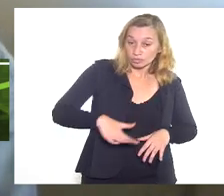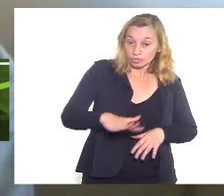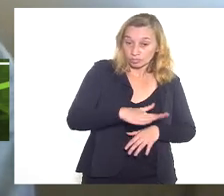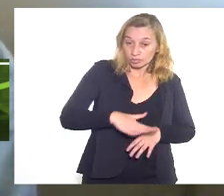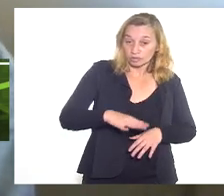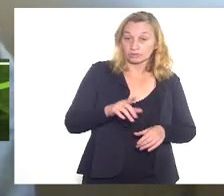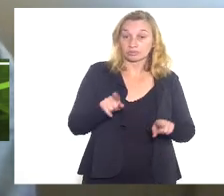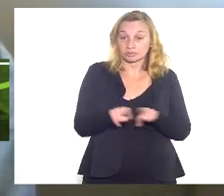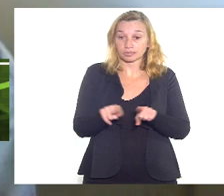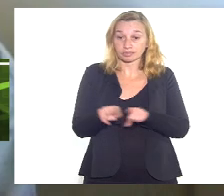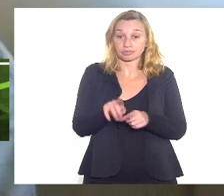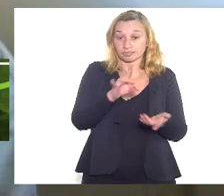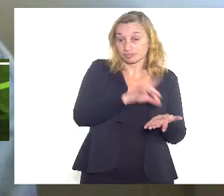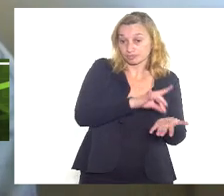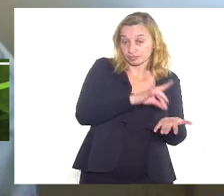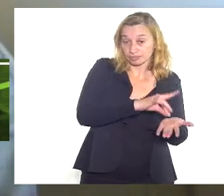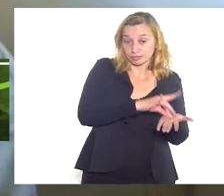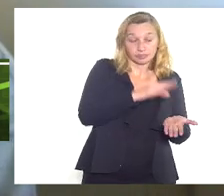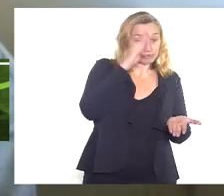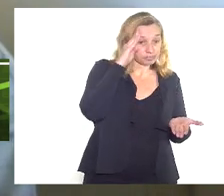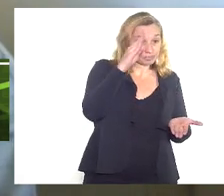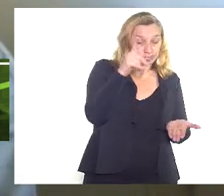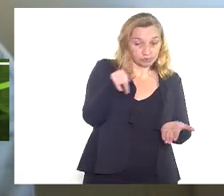gás e não